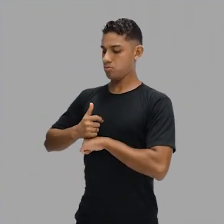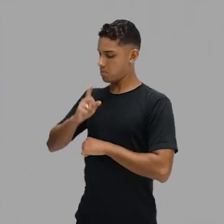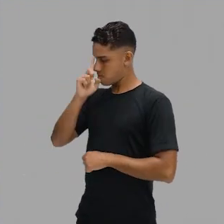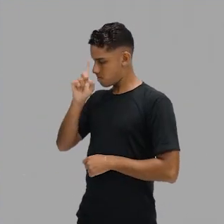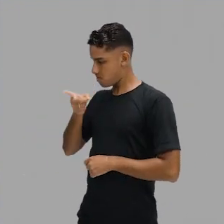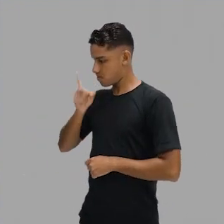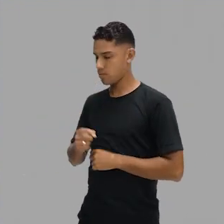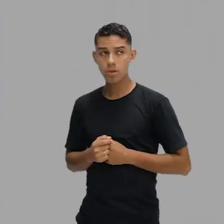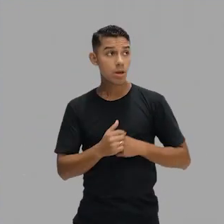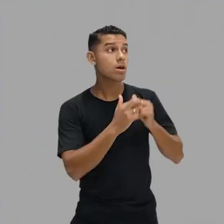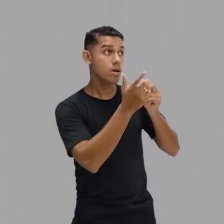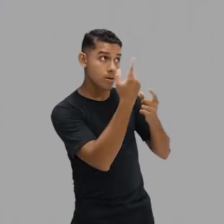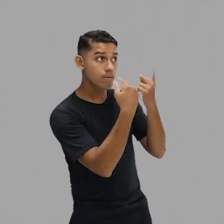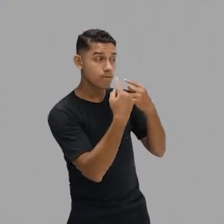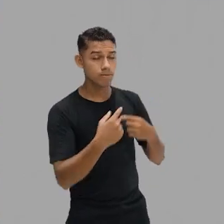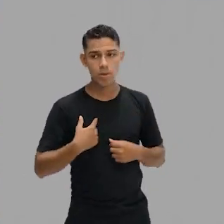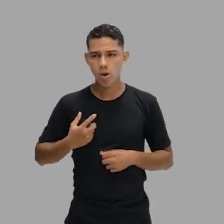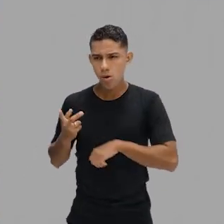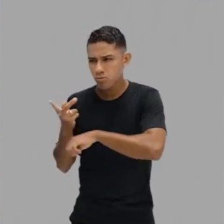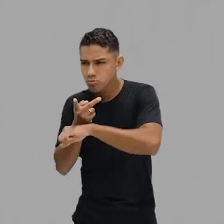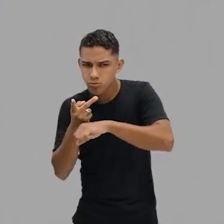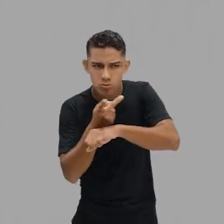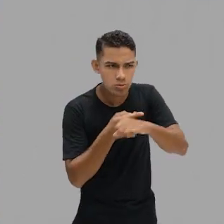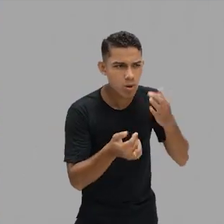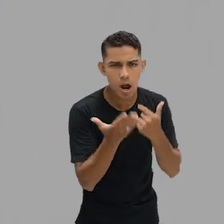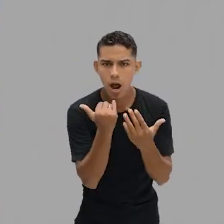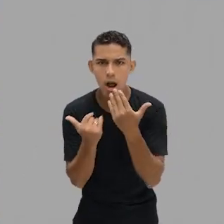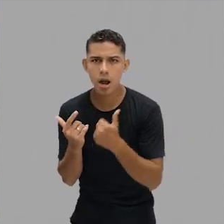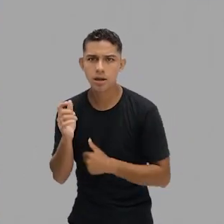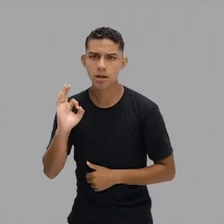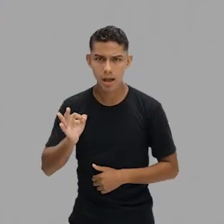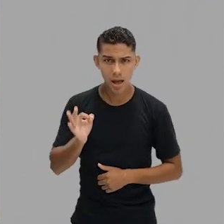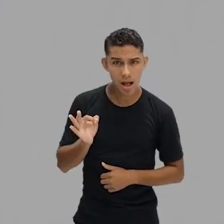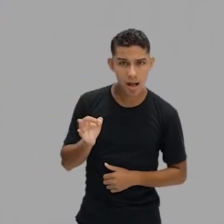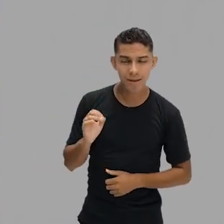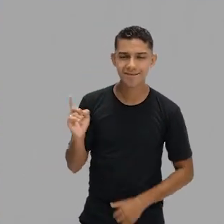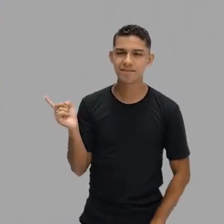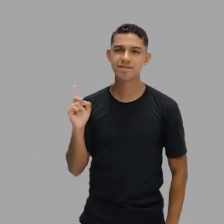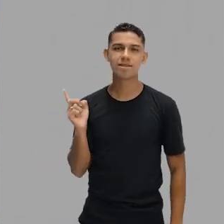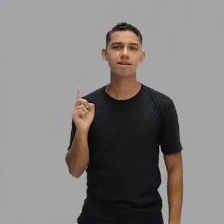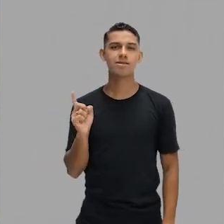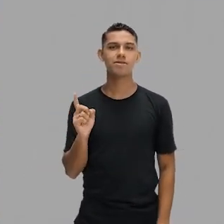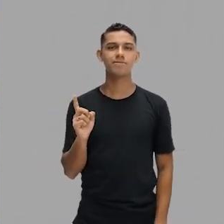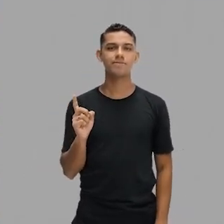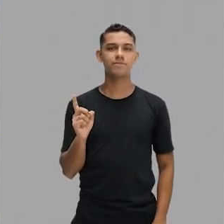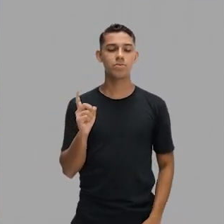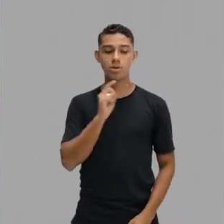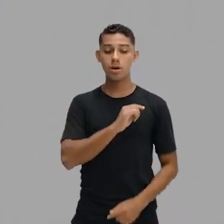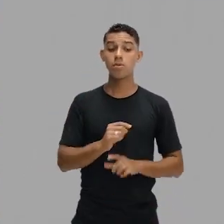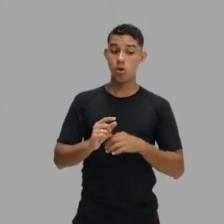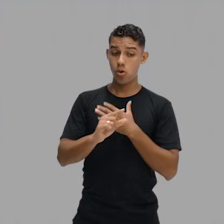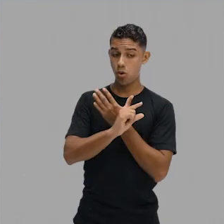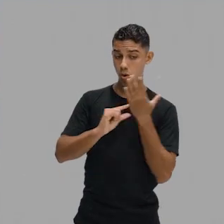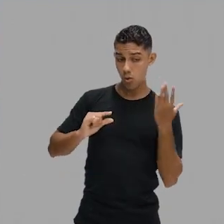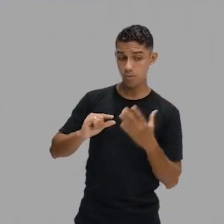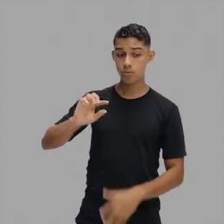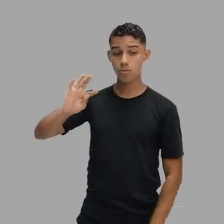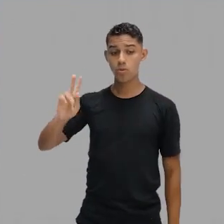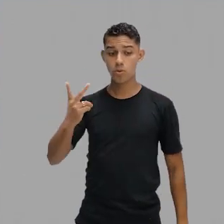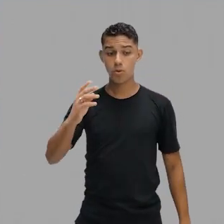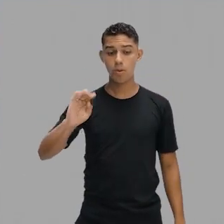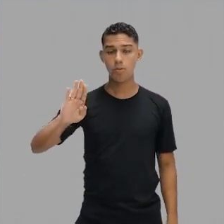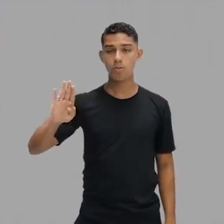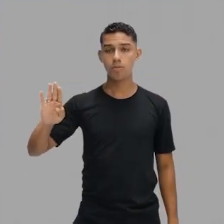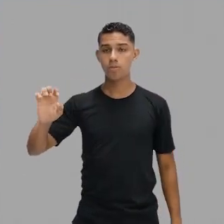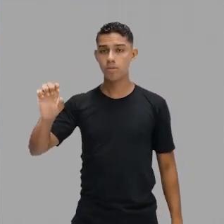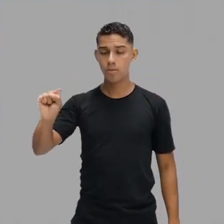objetivo comum era a obtenção de alimento? Era isso que ele queria dizer? Com certeza não. Quando Hobbes institui o homem como